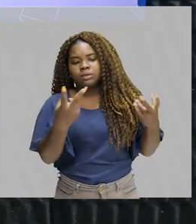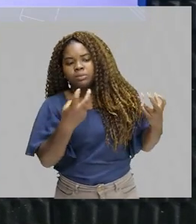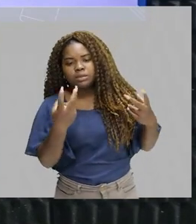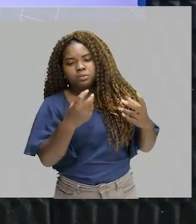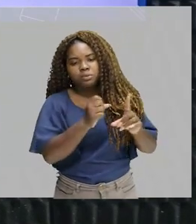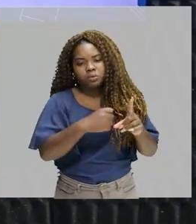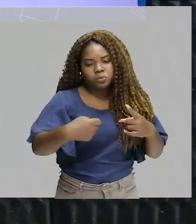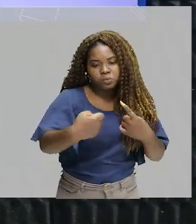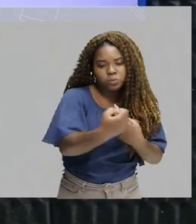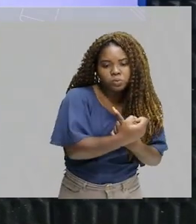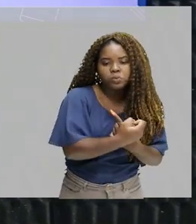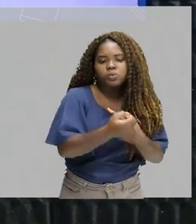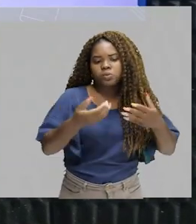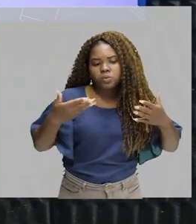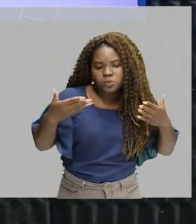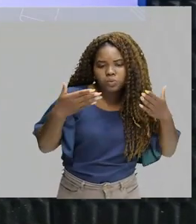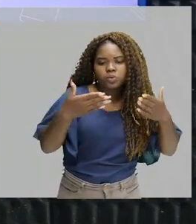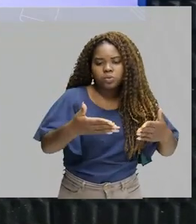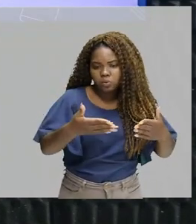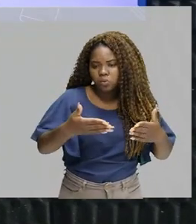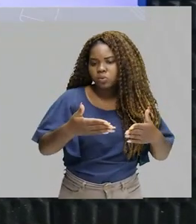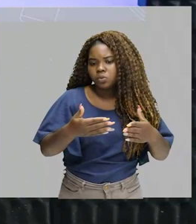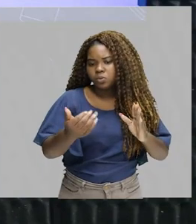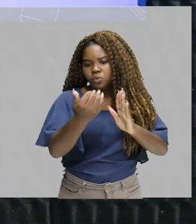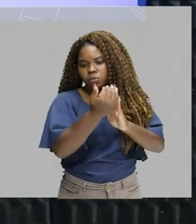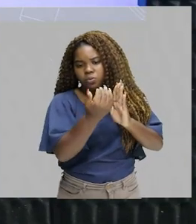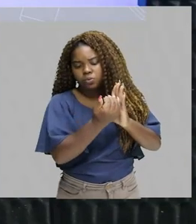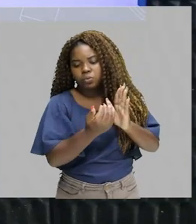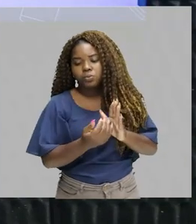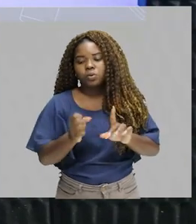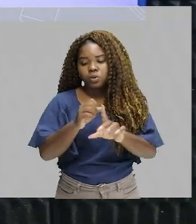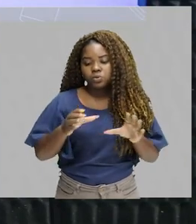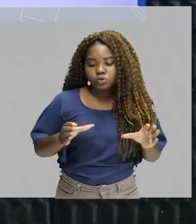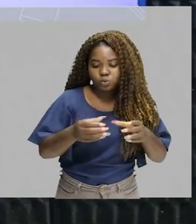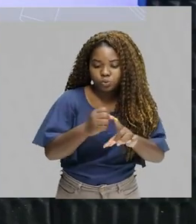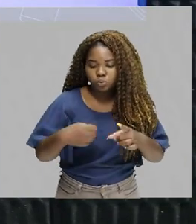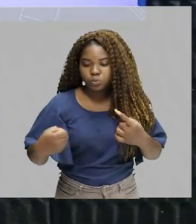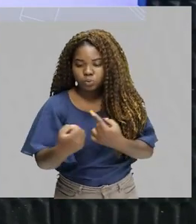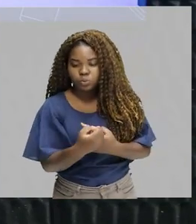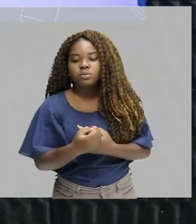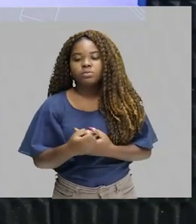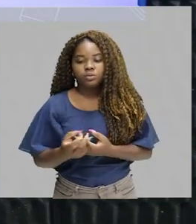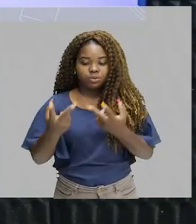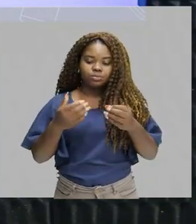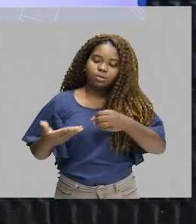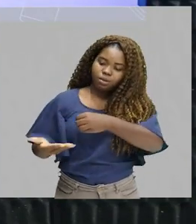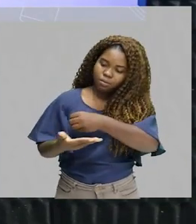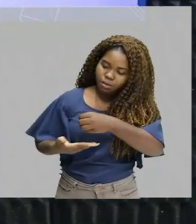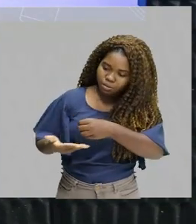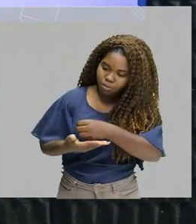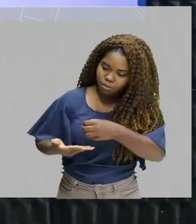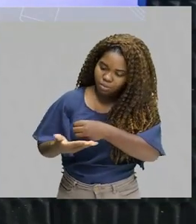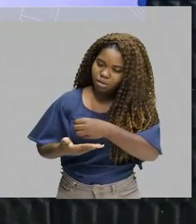sociológica mais voltada às classes sociais é vista como a base da sociedade